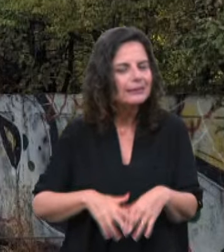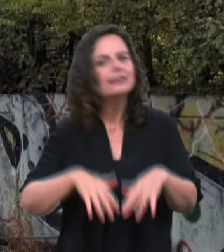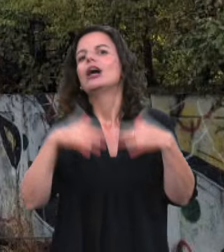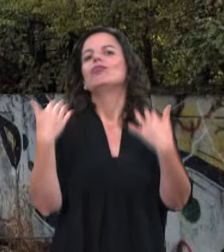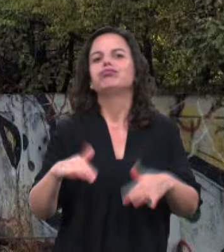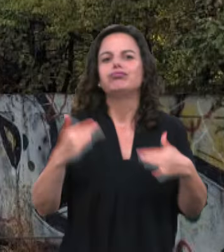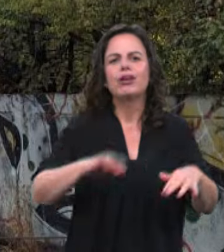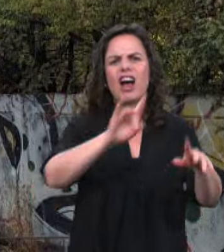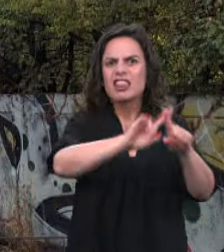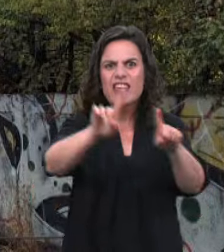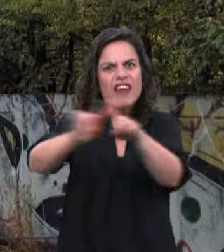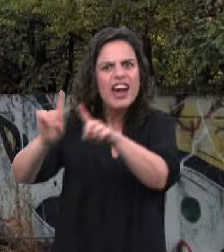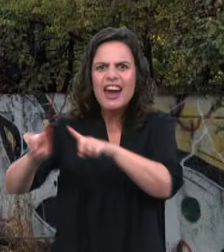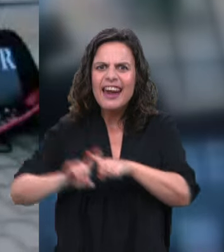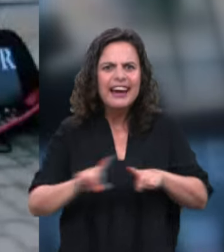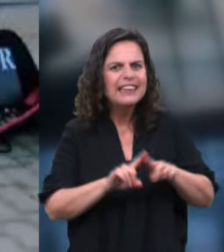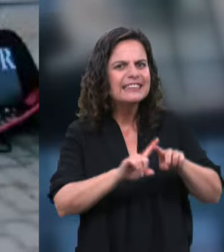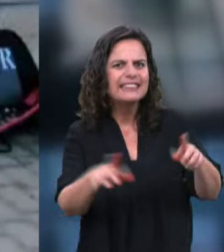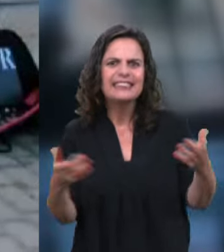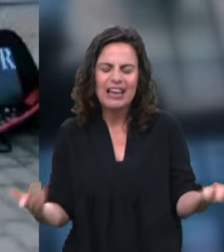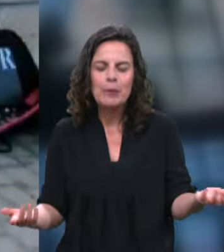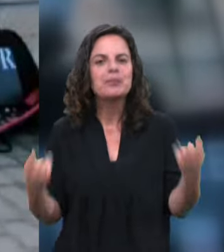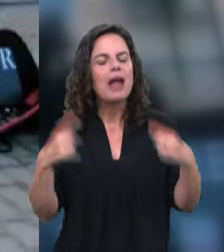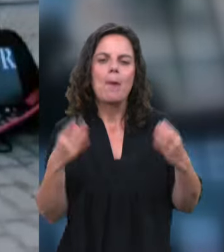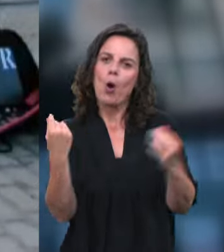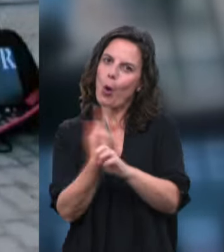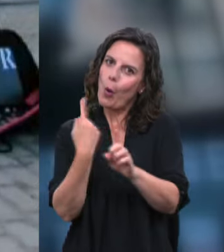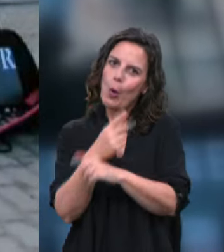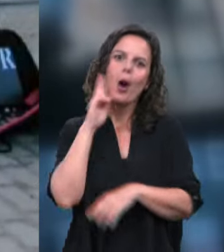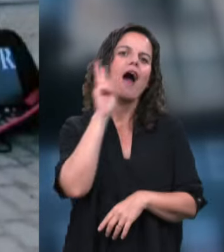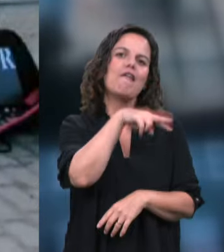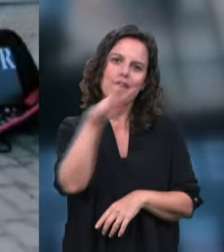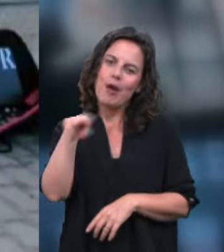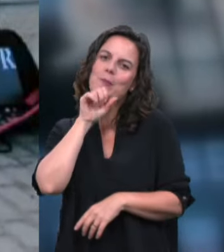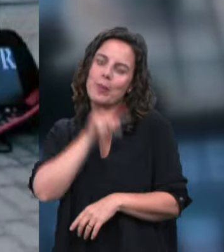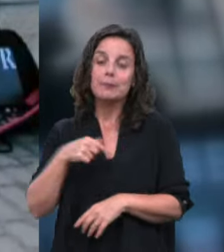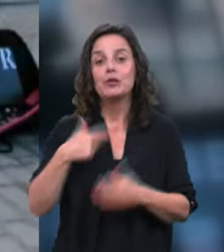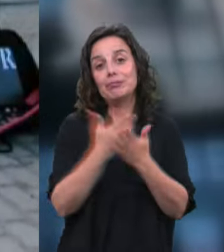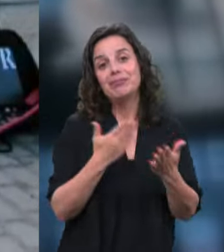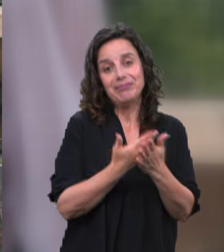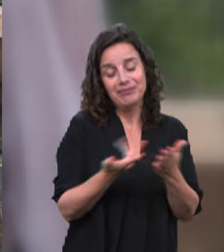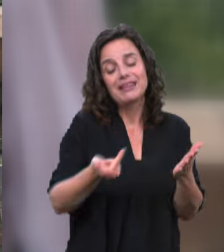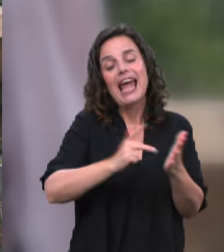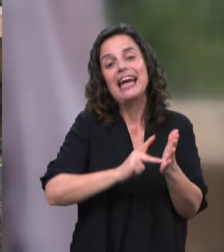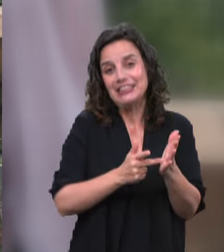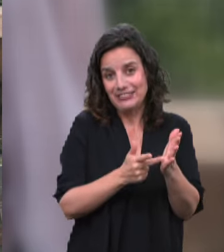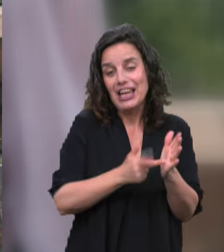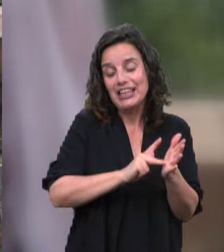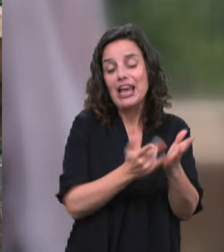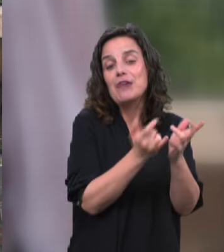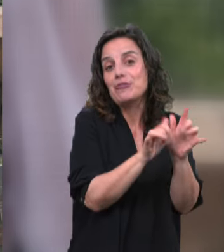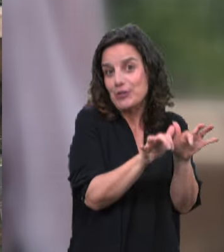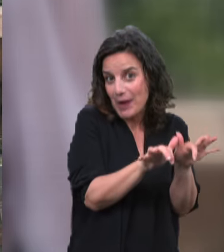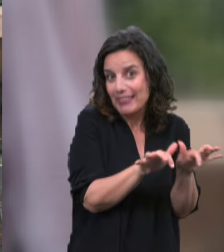Super diversa, e há imensas coisas para ver. Eu estudo engenharia informática, por